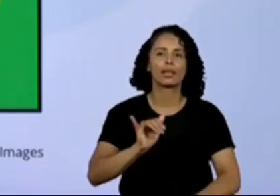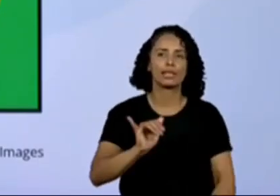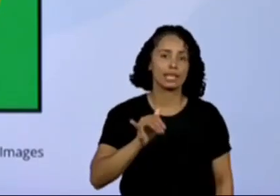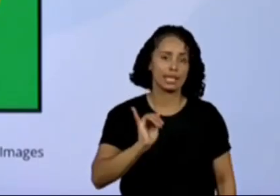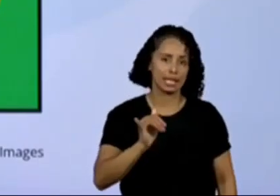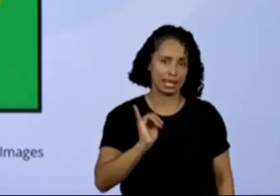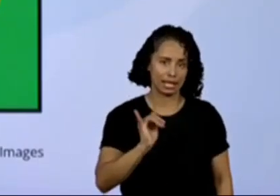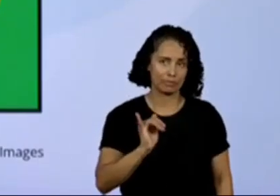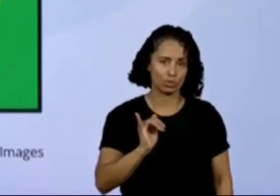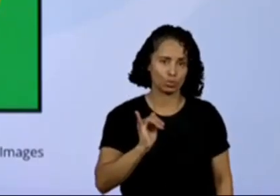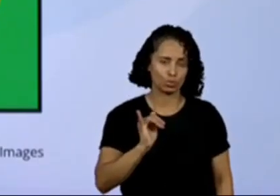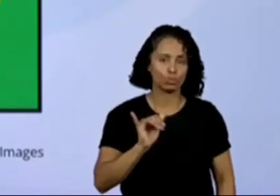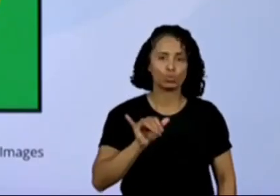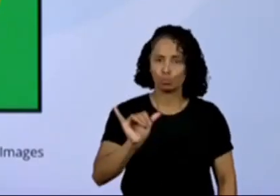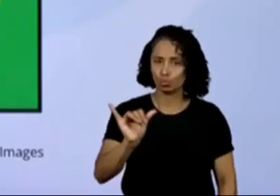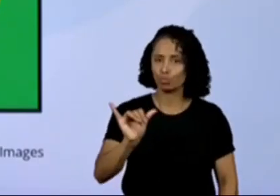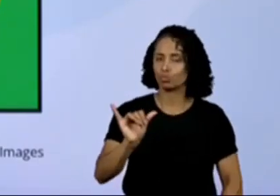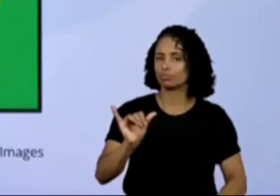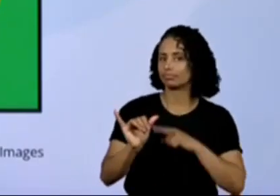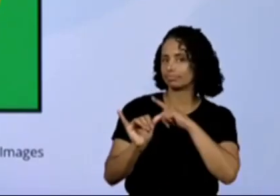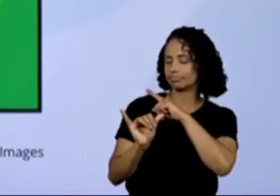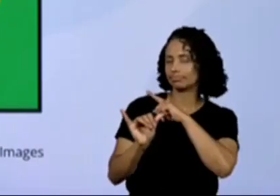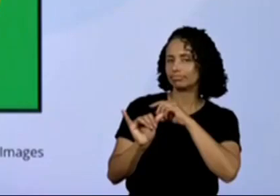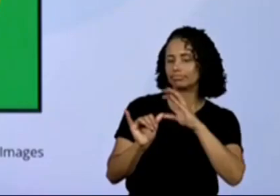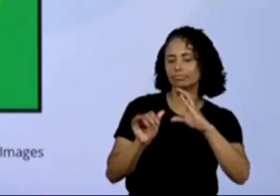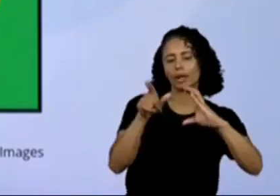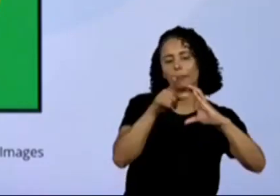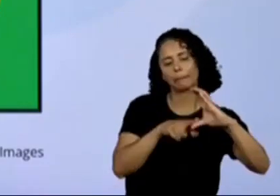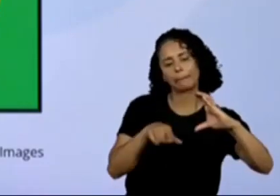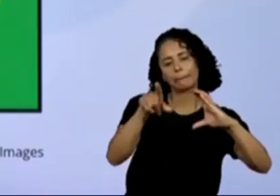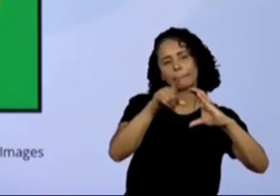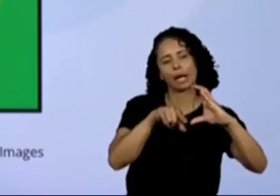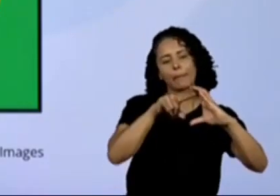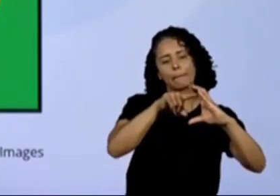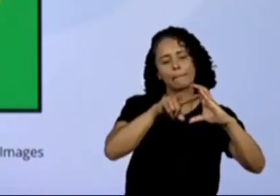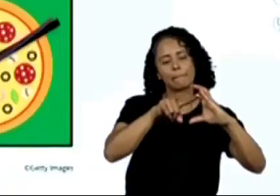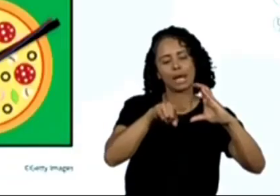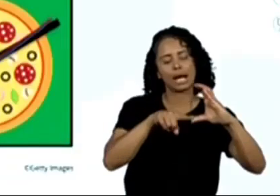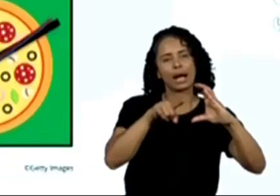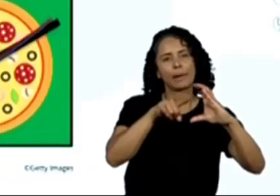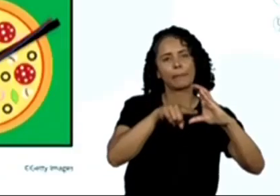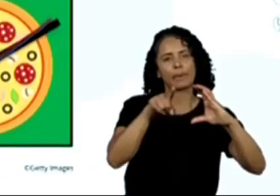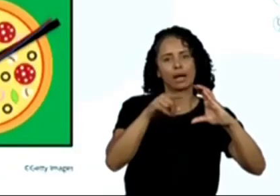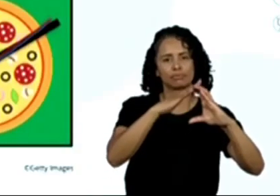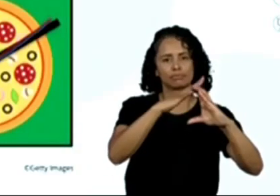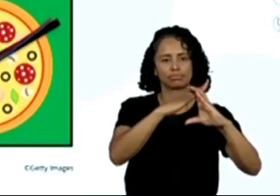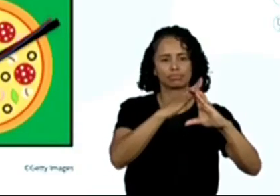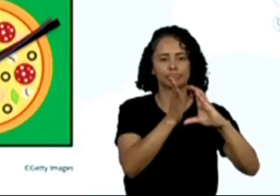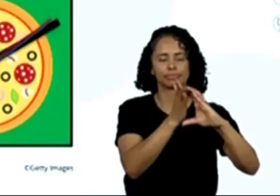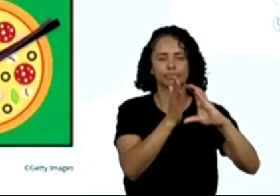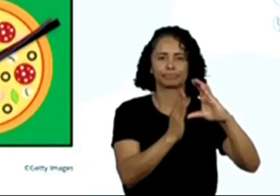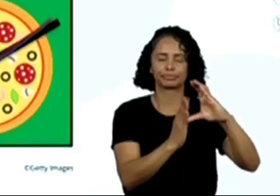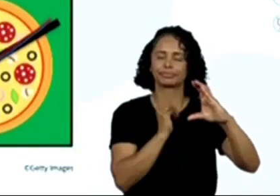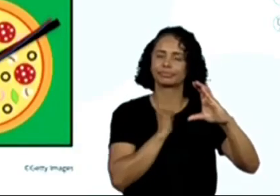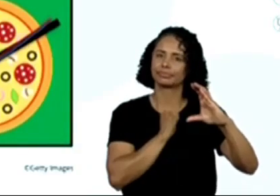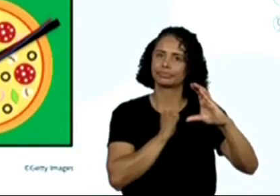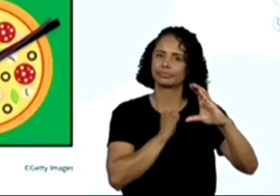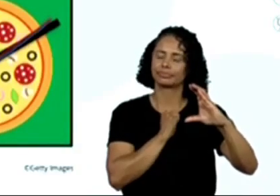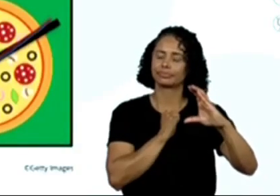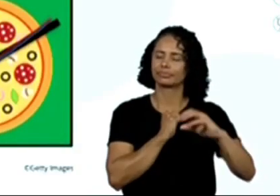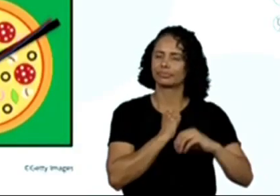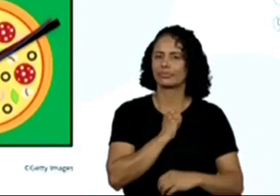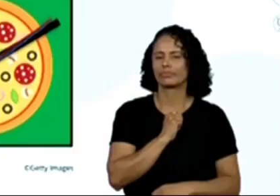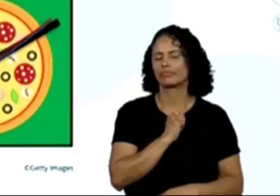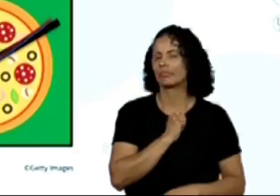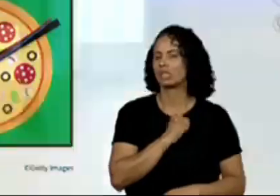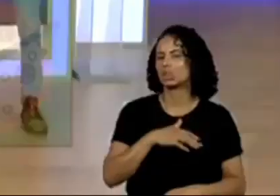A ideia da divisão aí... Eu não sei do que é essa pizza, professor Jonas. Iguais. Mas se fosse uma pizza de IP, para 3 pessoas, em